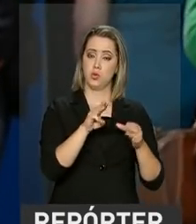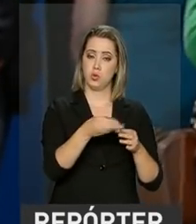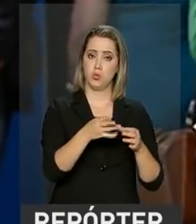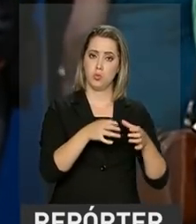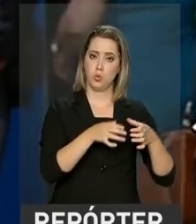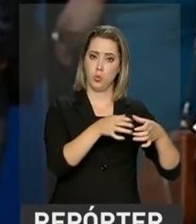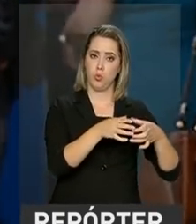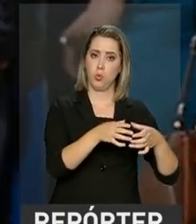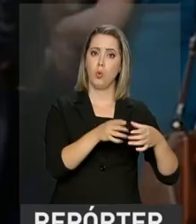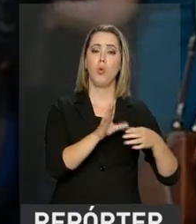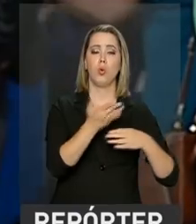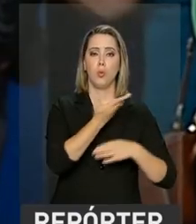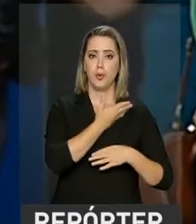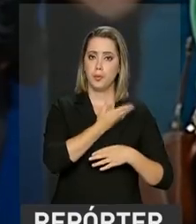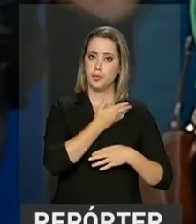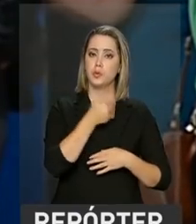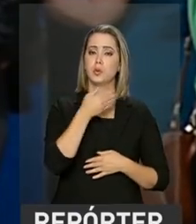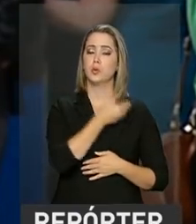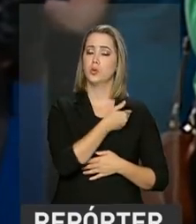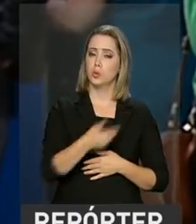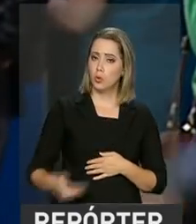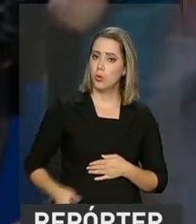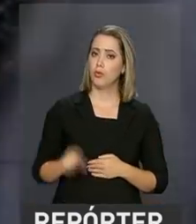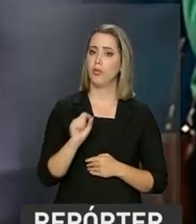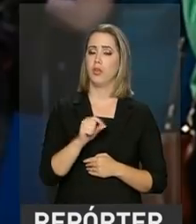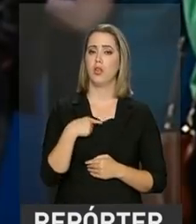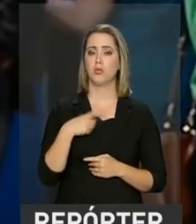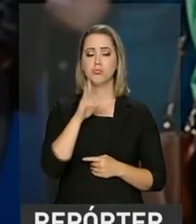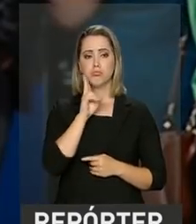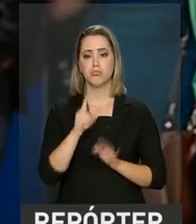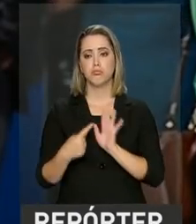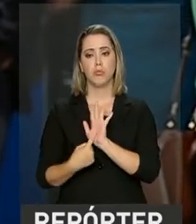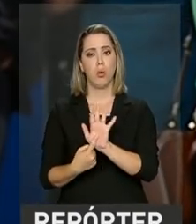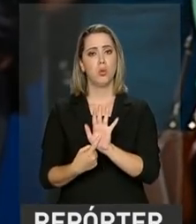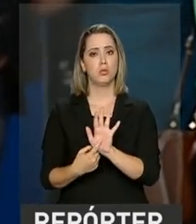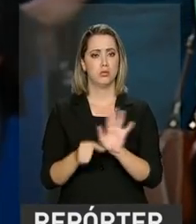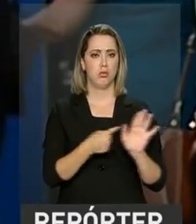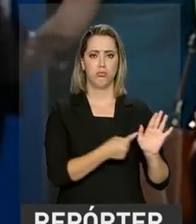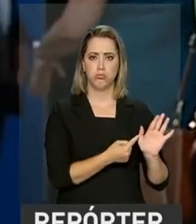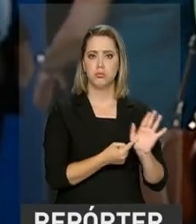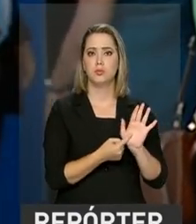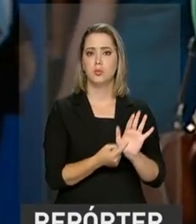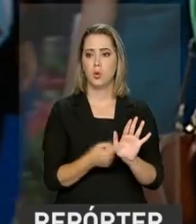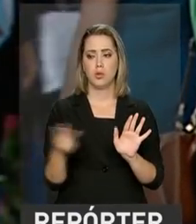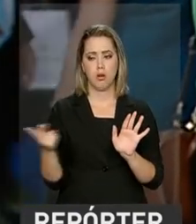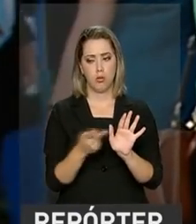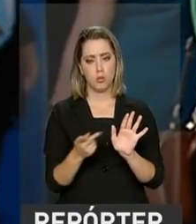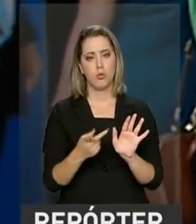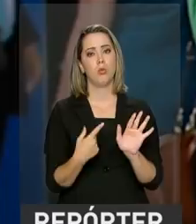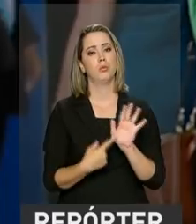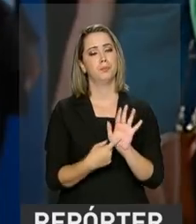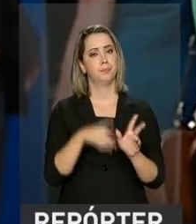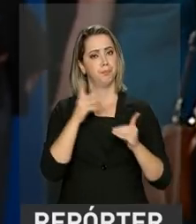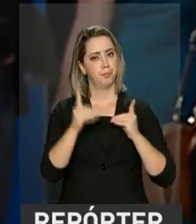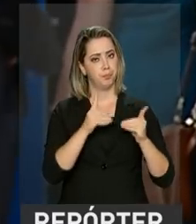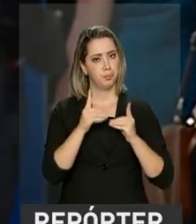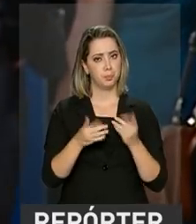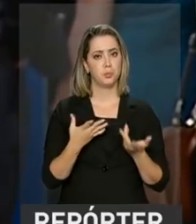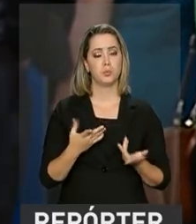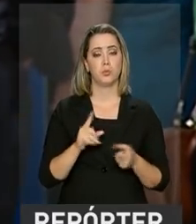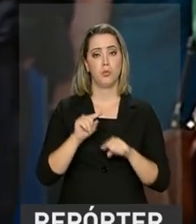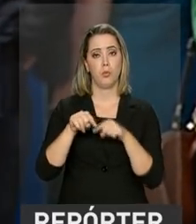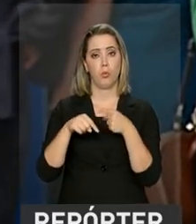aliada do governo apresentarem seus pontos de vista em relação à proposta do deputado Arthur Maia.